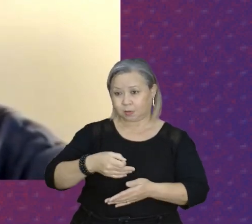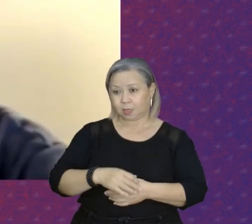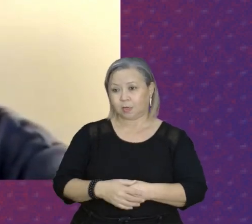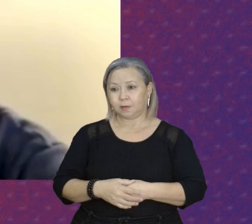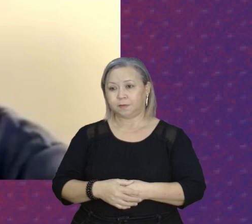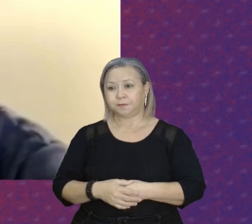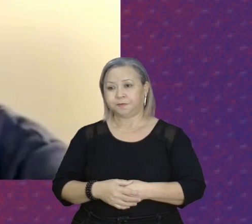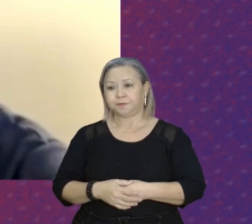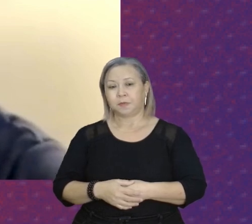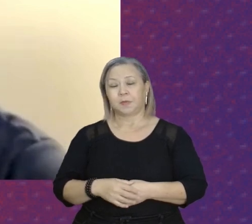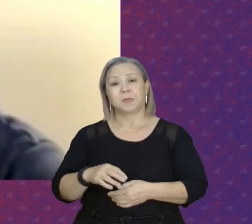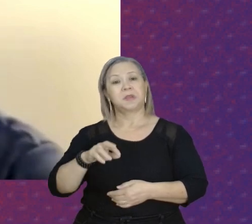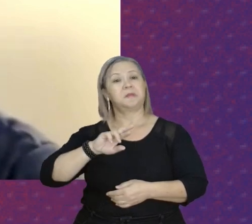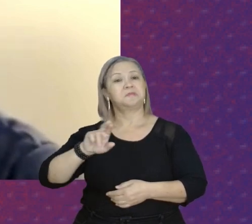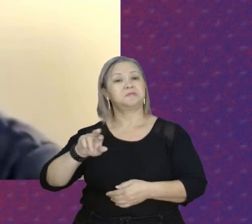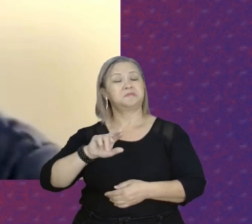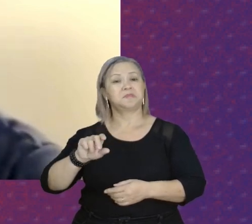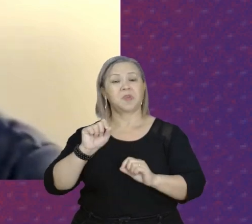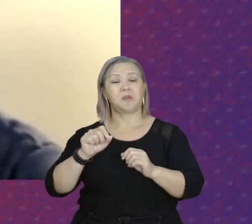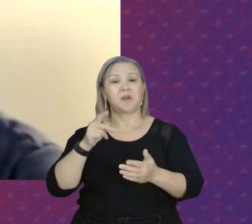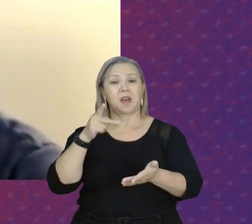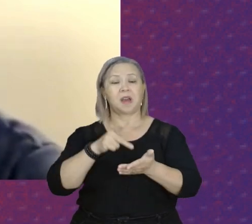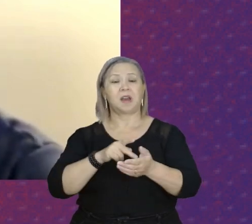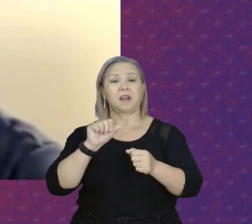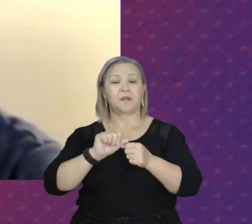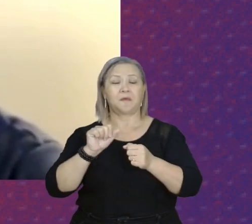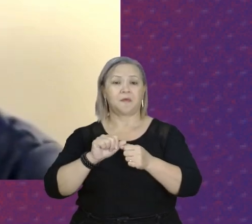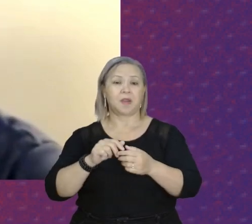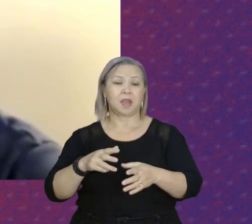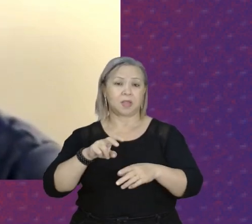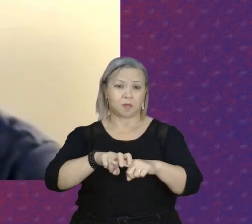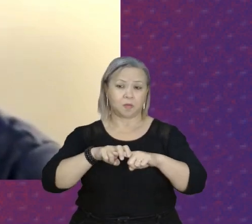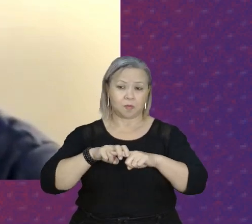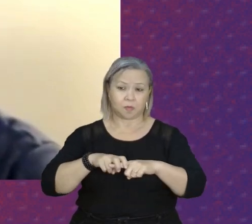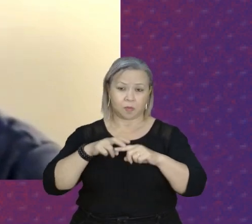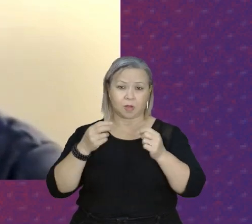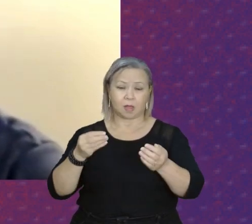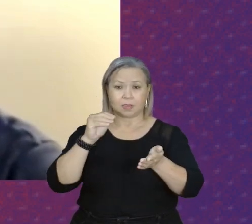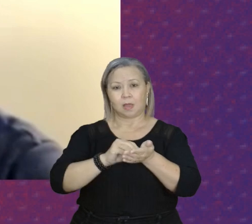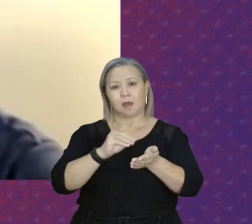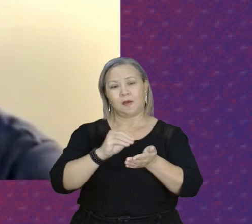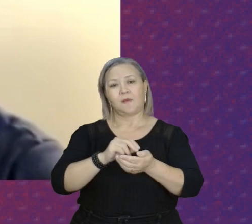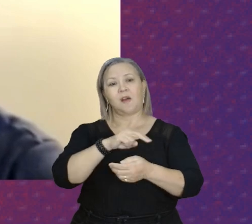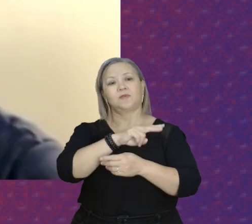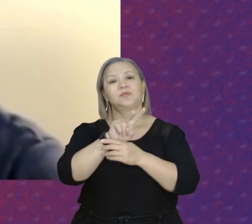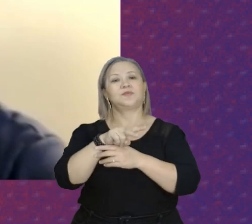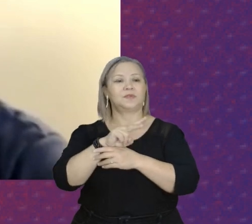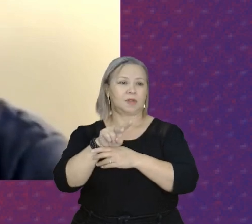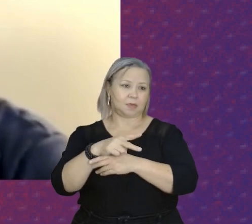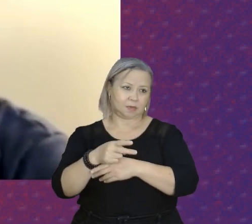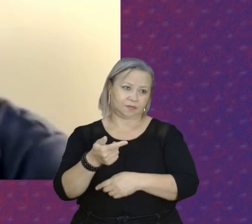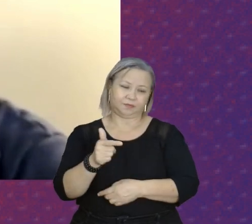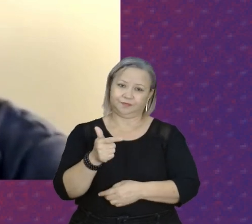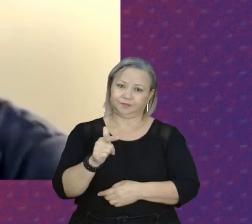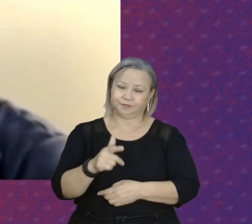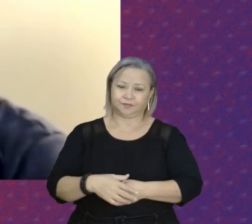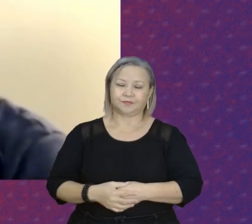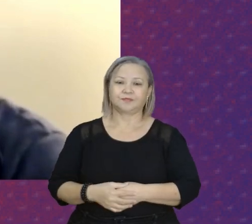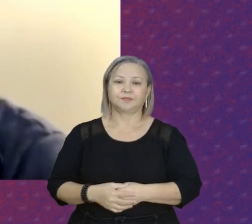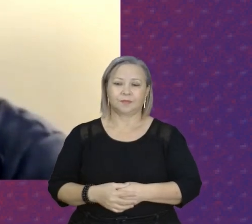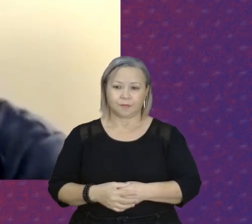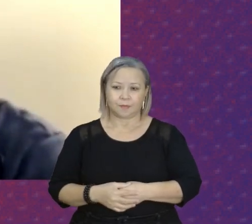necessariamente efetivado por conta da ausência de fiscalização. Bom,